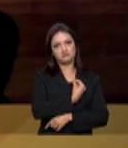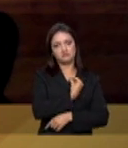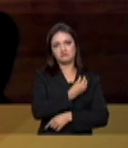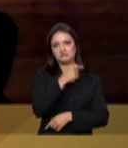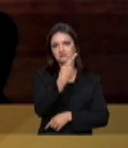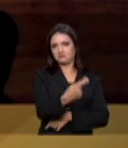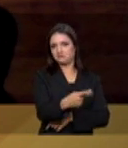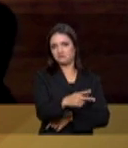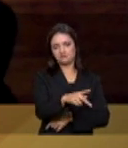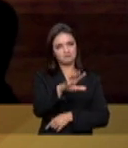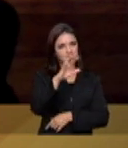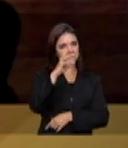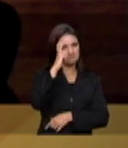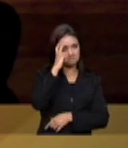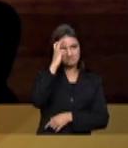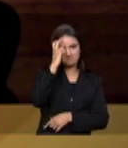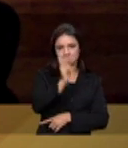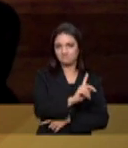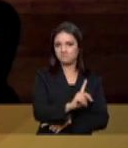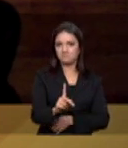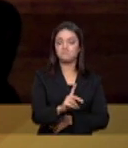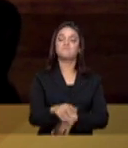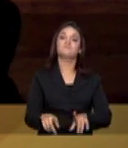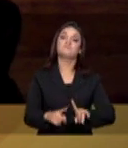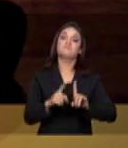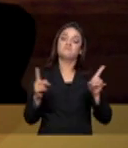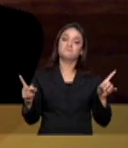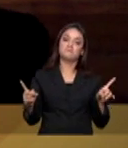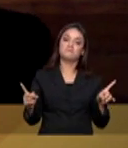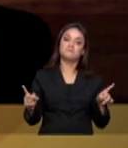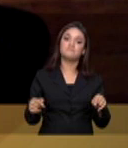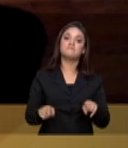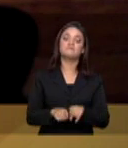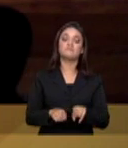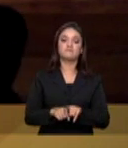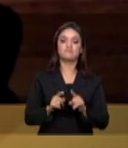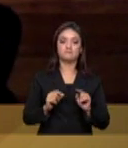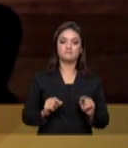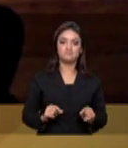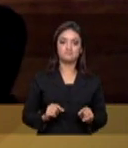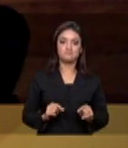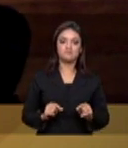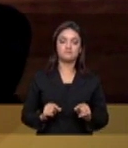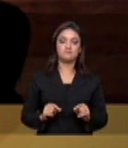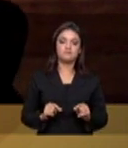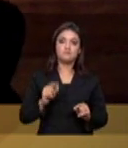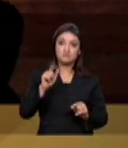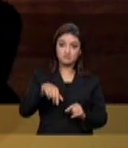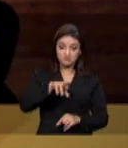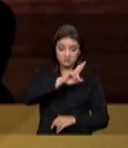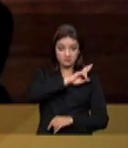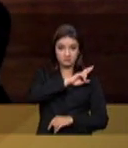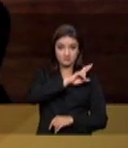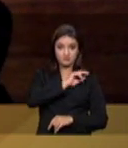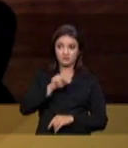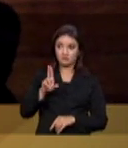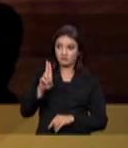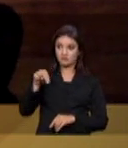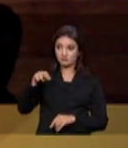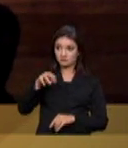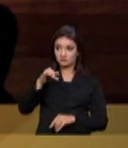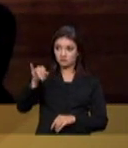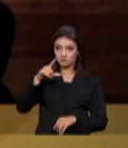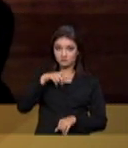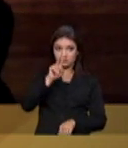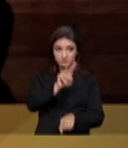dos índios e dessa feita e levando-se em conta que incumbe a união a proteção